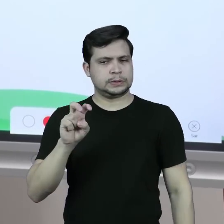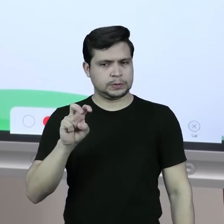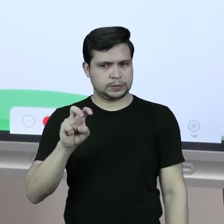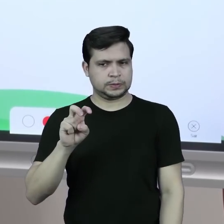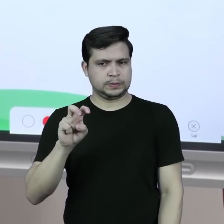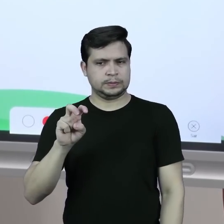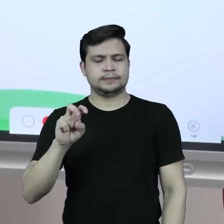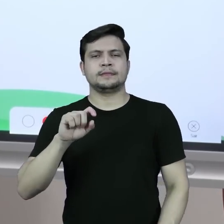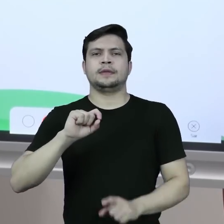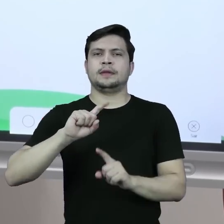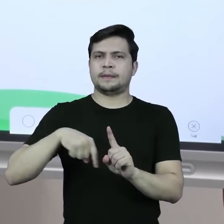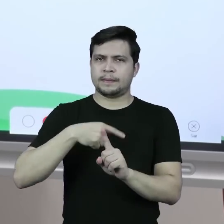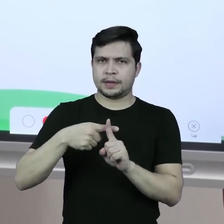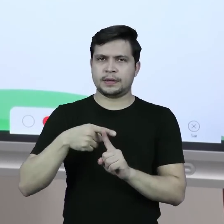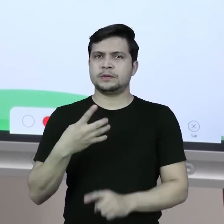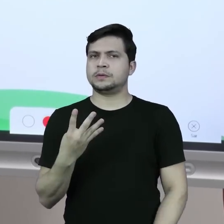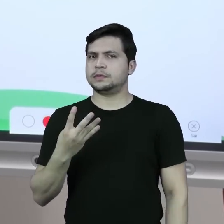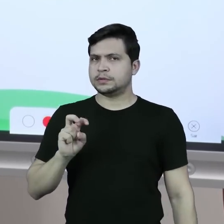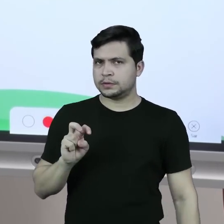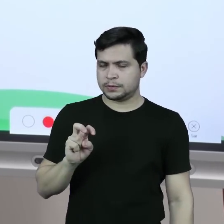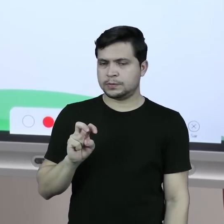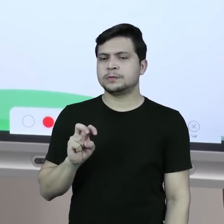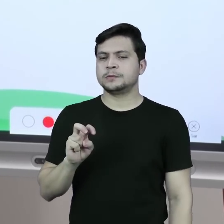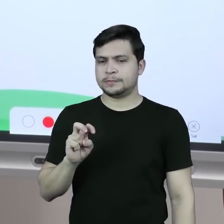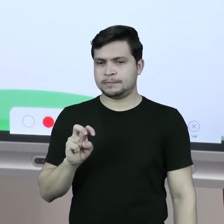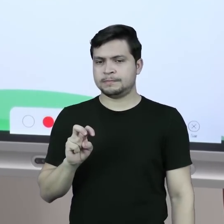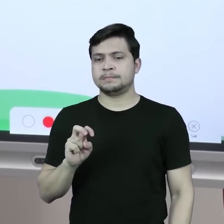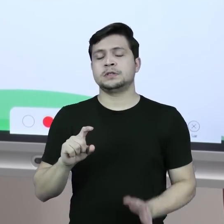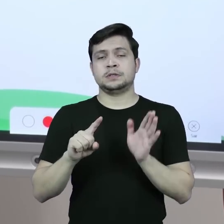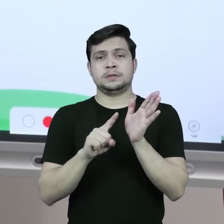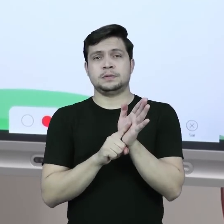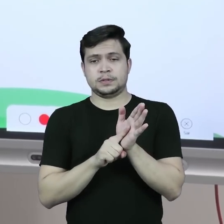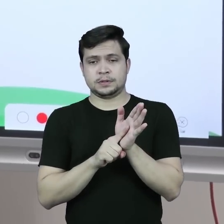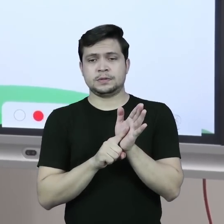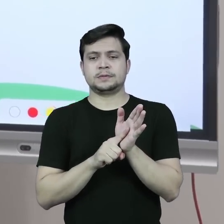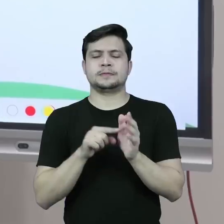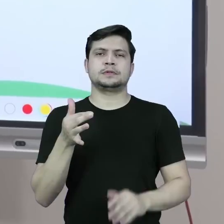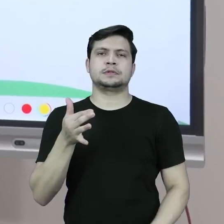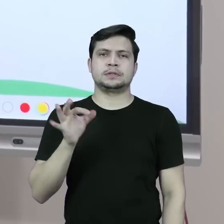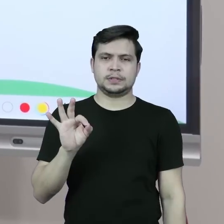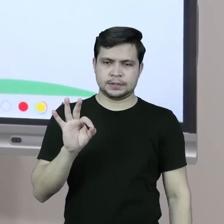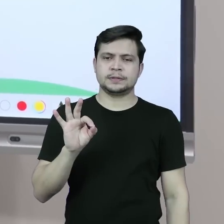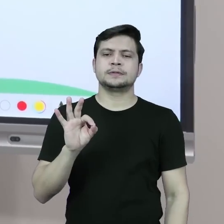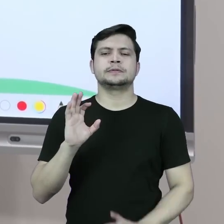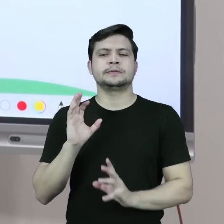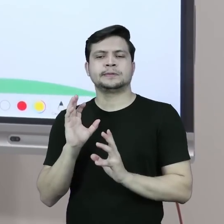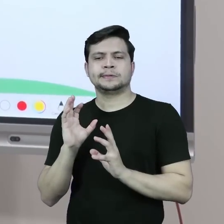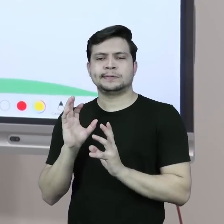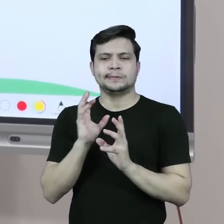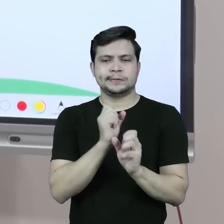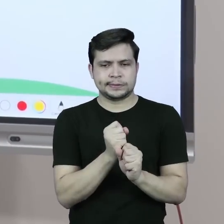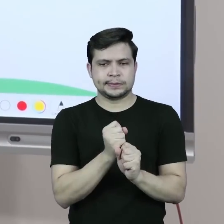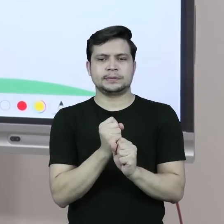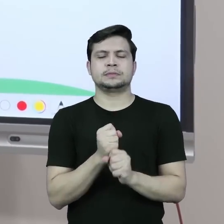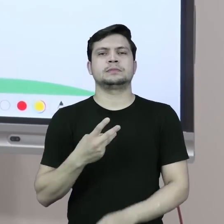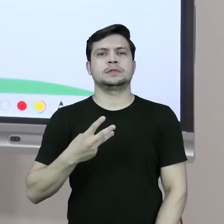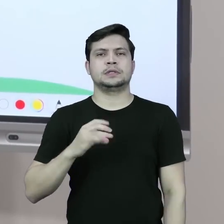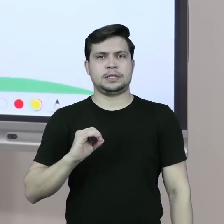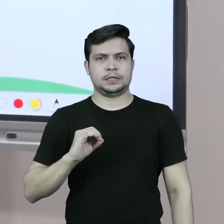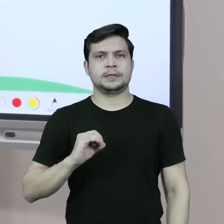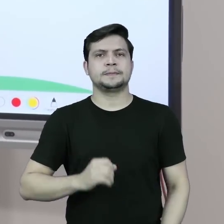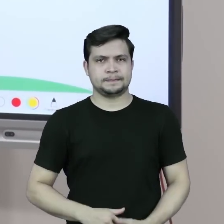soma total, já que eu estou afim da maior média. Então, o que é que a gente vai fazer? Eu não vou somar todos os valores. Eu só